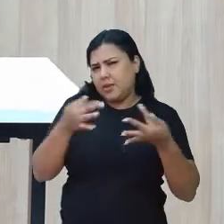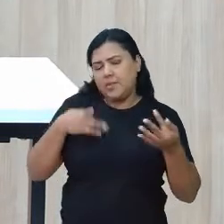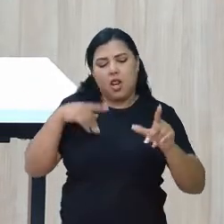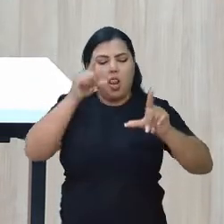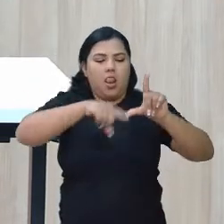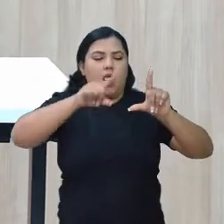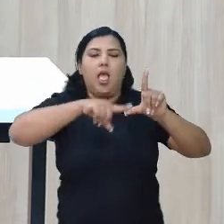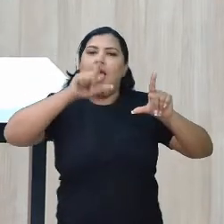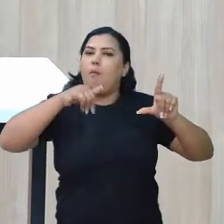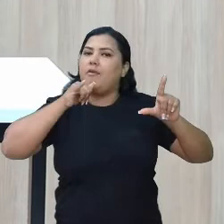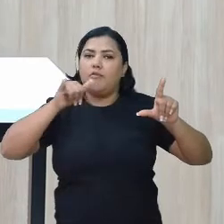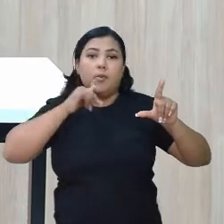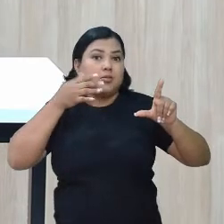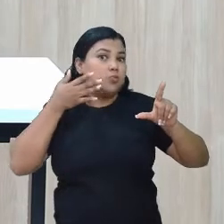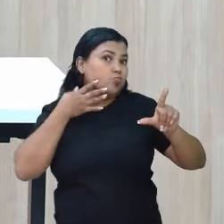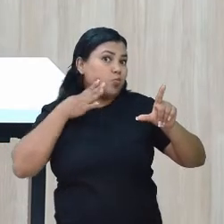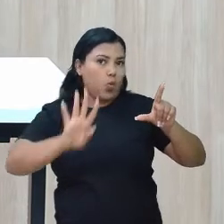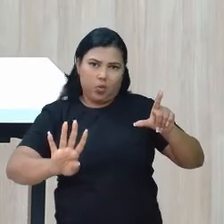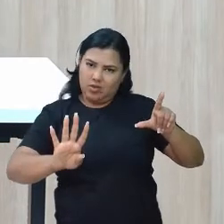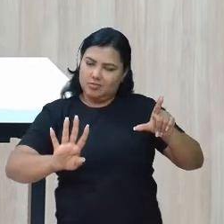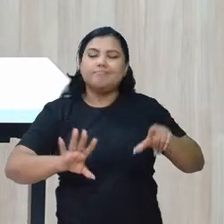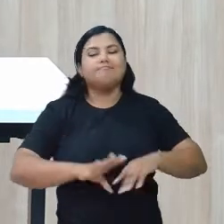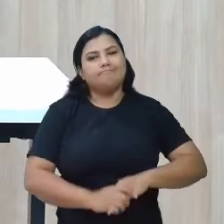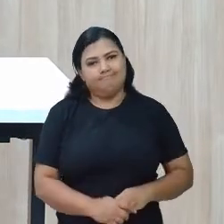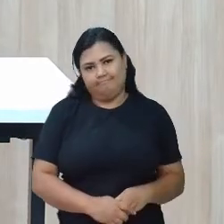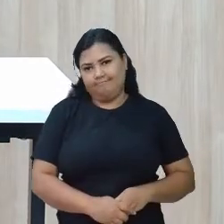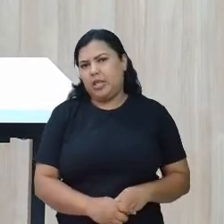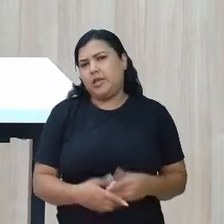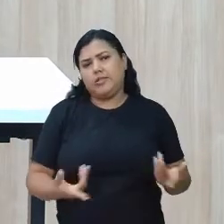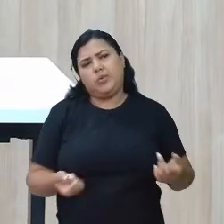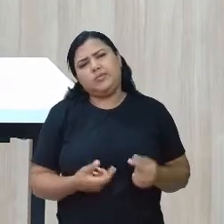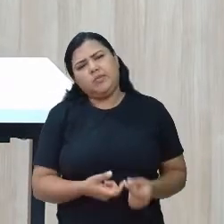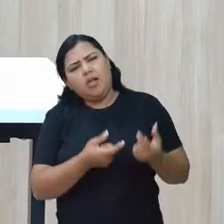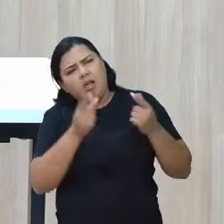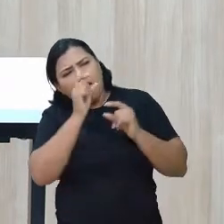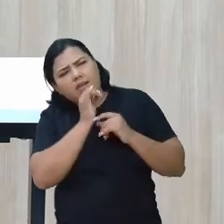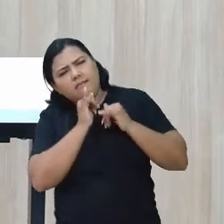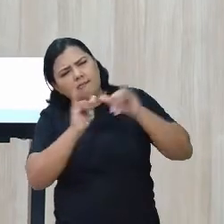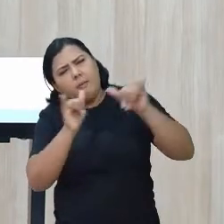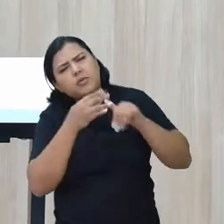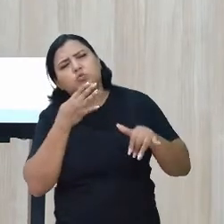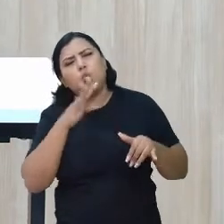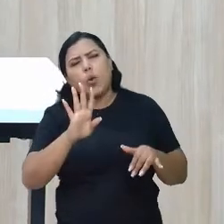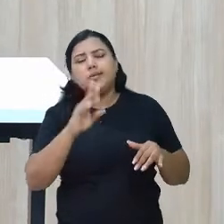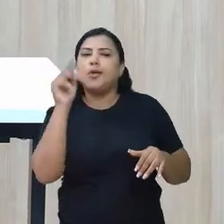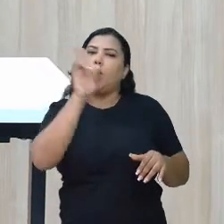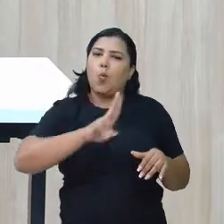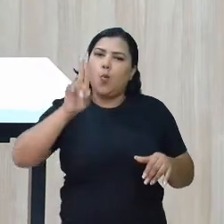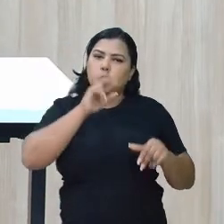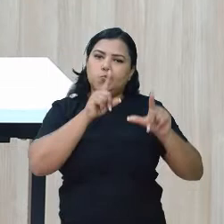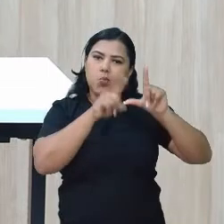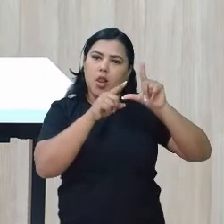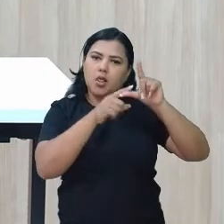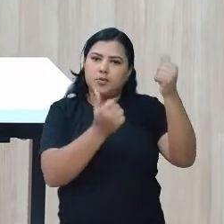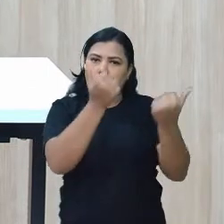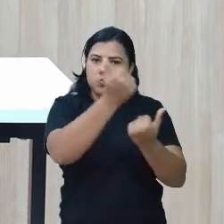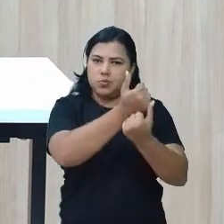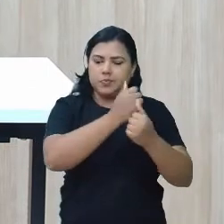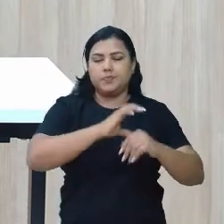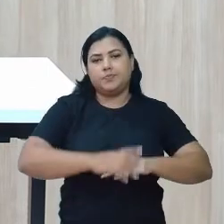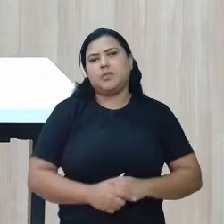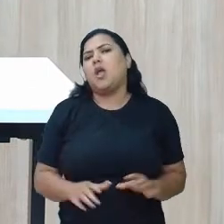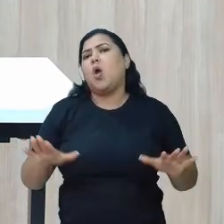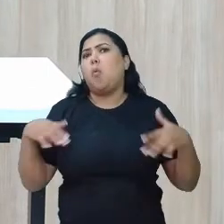uma informação desconhecida. Se desconhece uma informação e para isso a gente utiliza uma letra. E